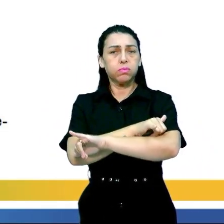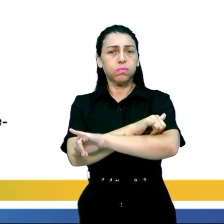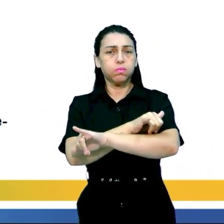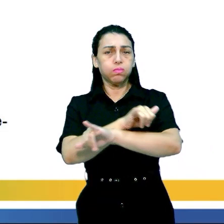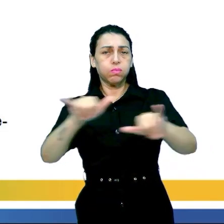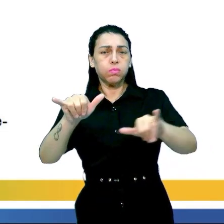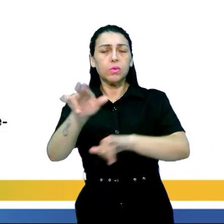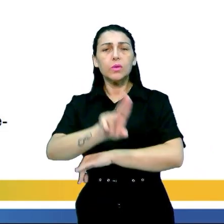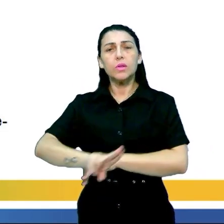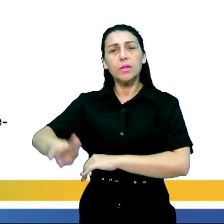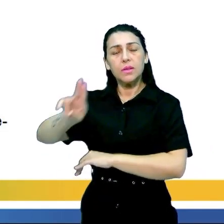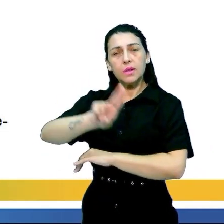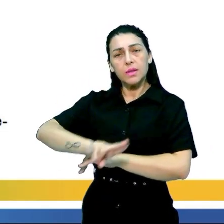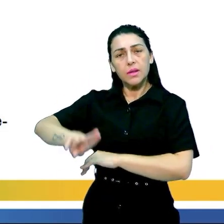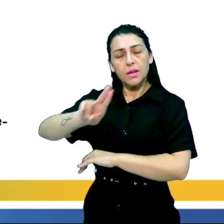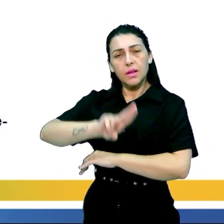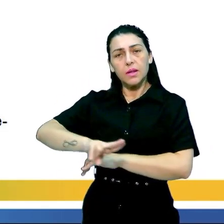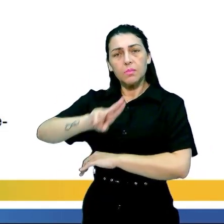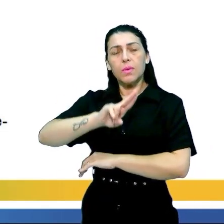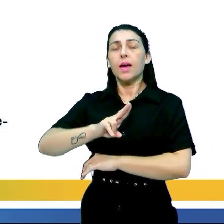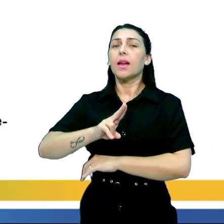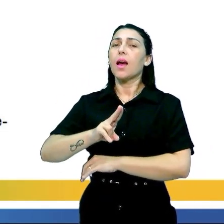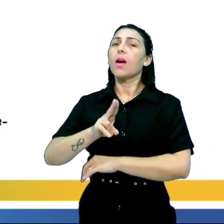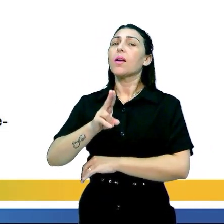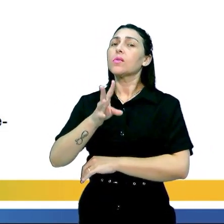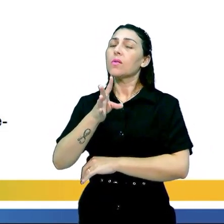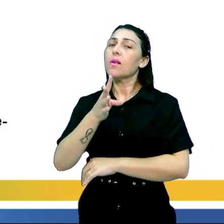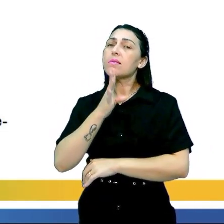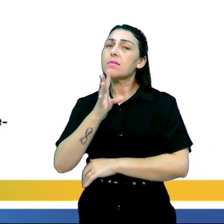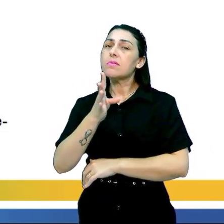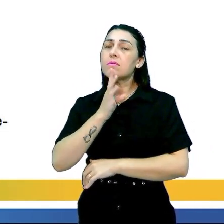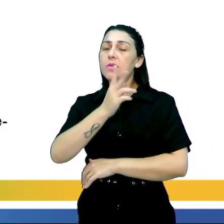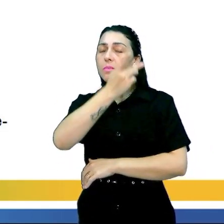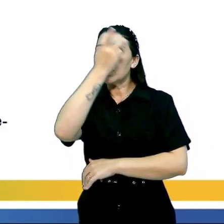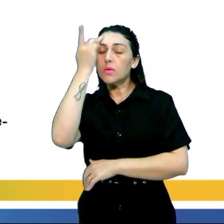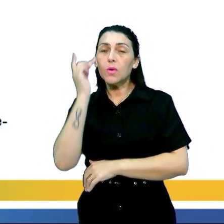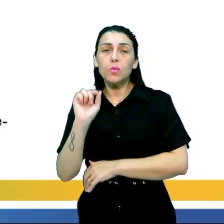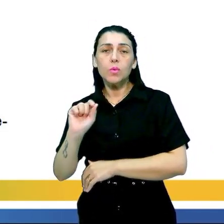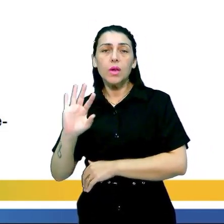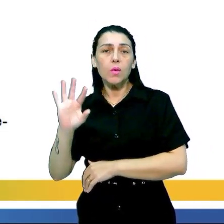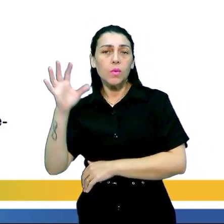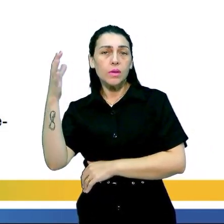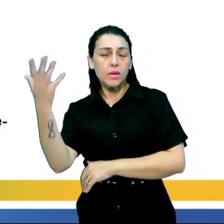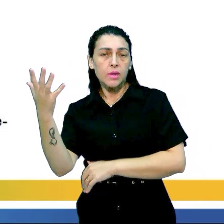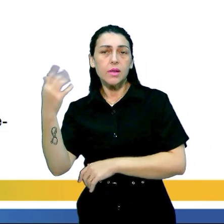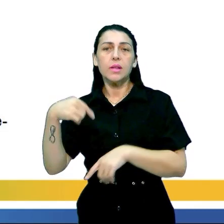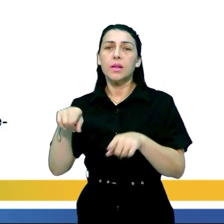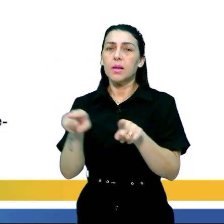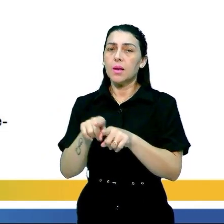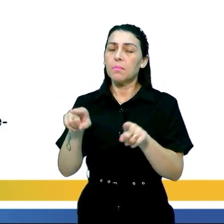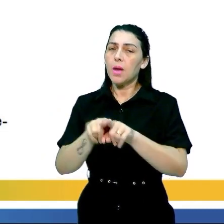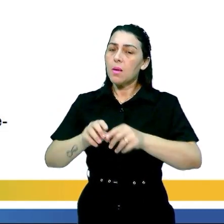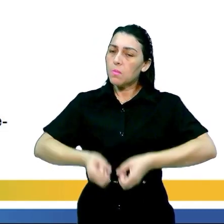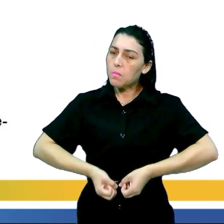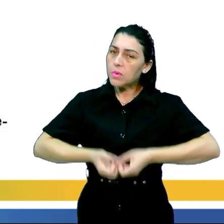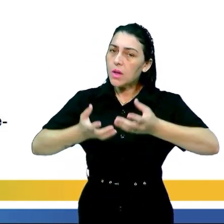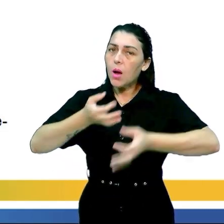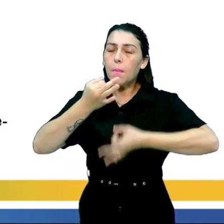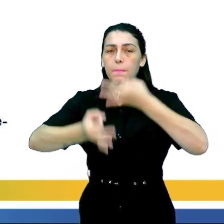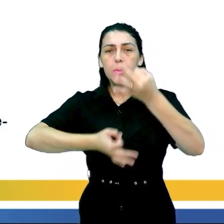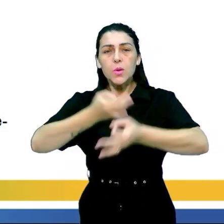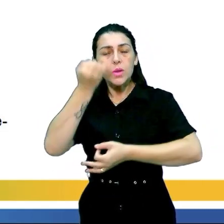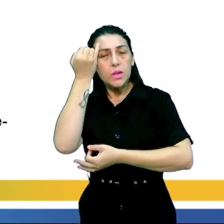divulgação utilizado para dar a conhecer as pessoas sobre o movimento, bem como forma de expressar